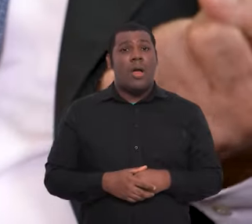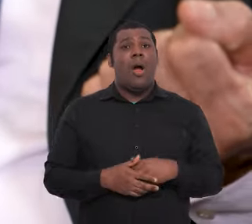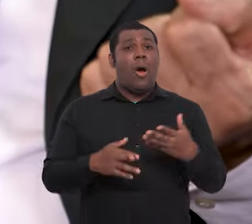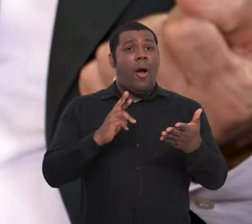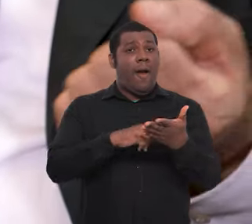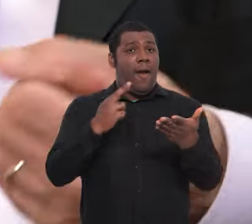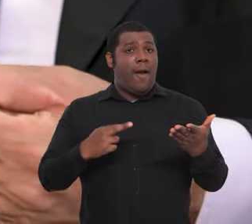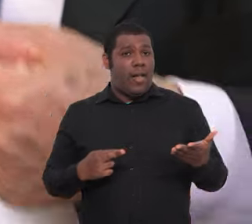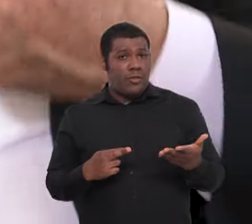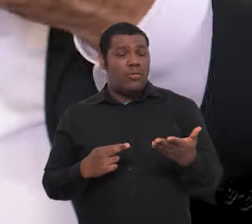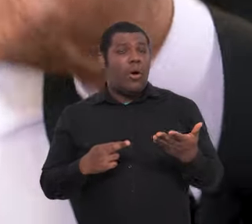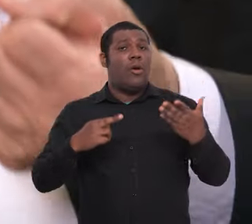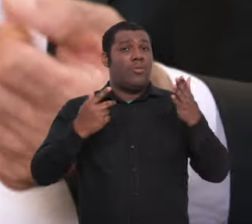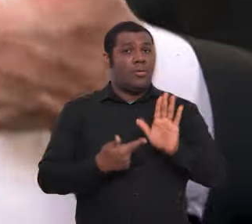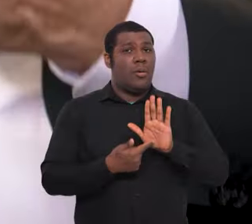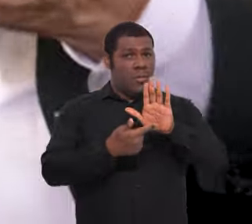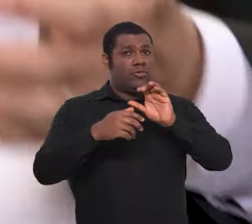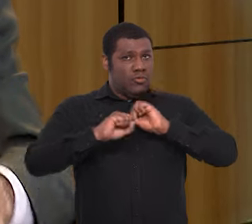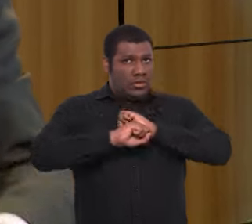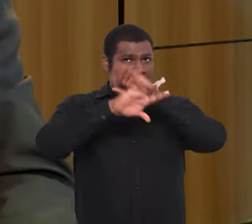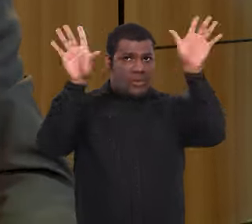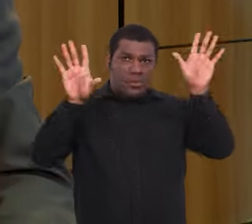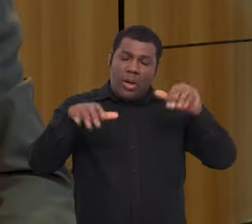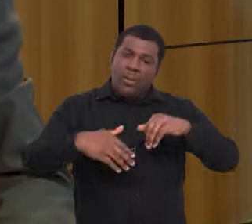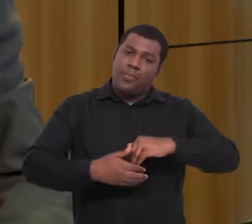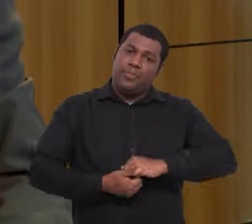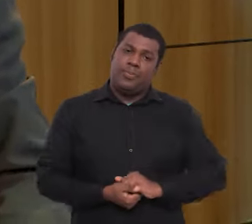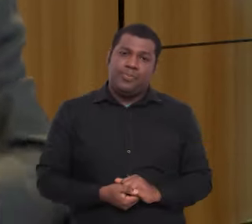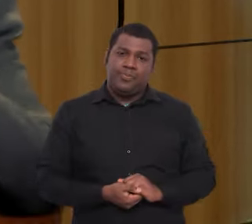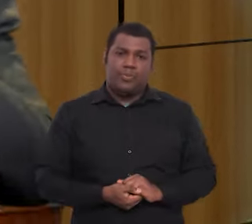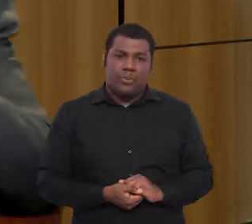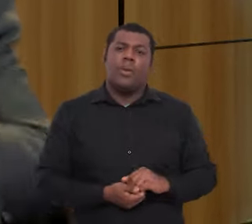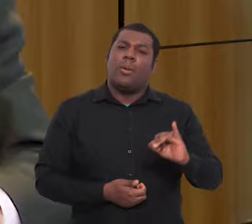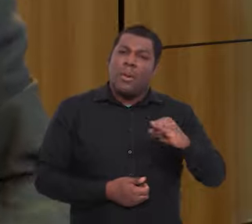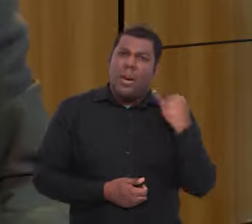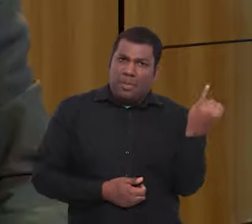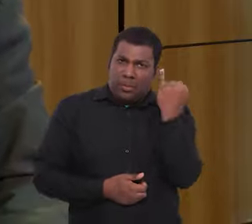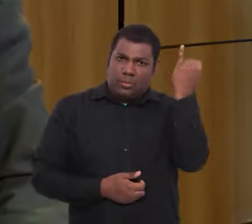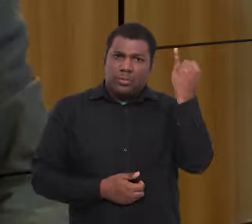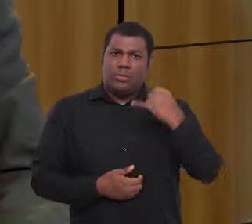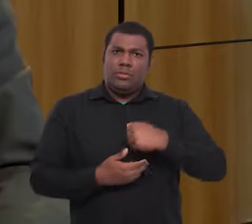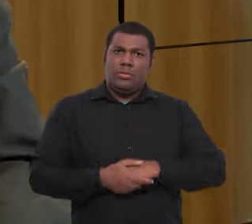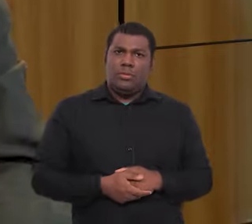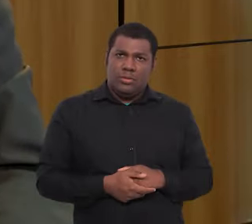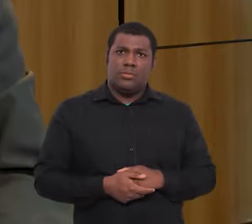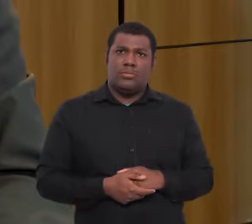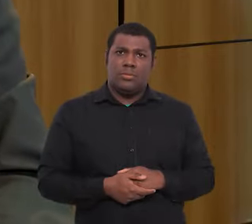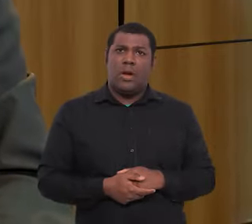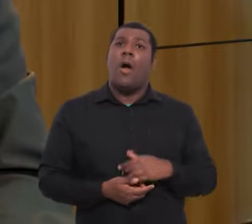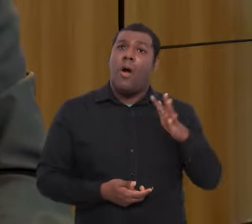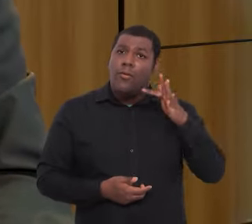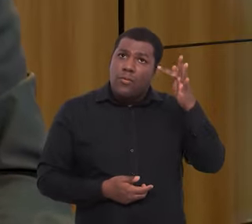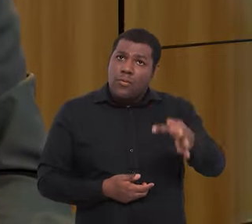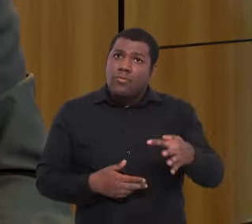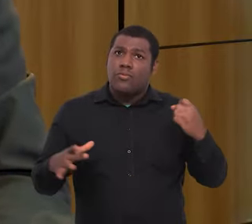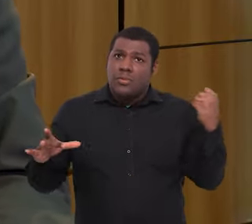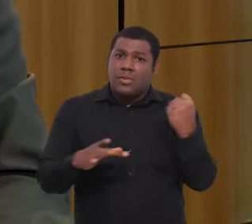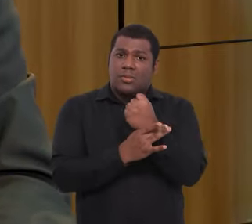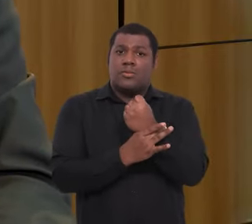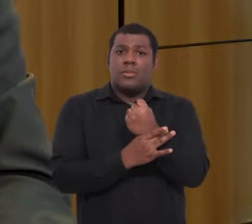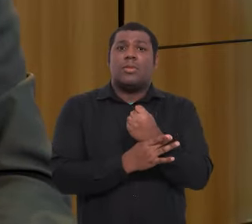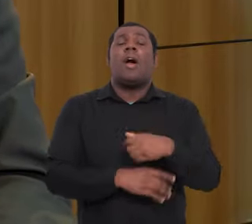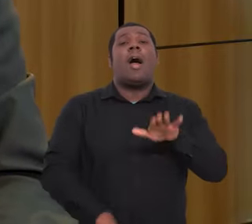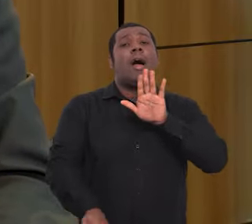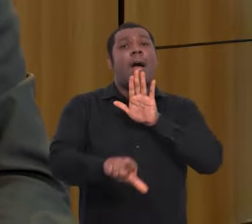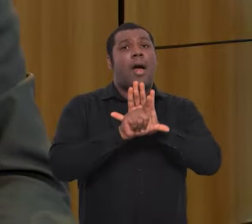no final do mês de Transparência de qual a situação isso aqui é fundamental especialmente para futuro n é porque